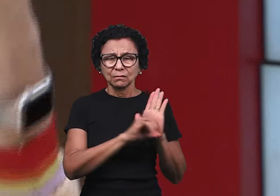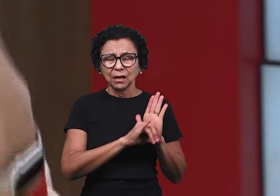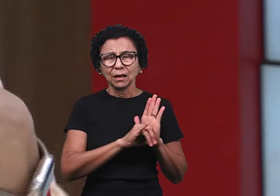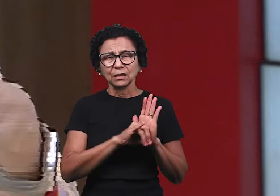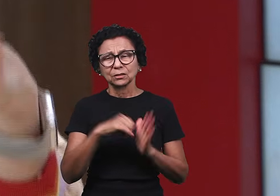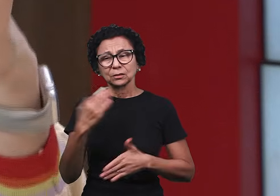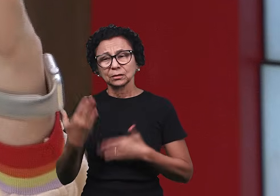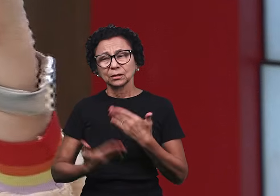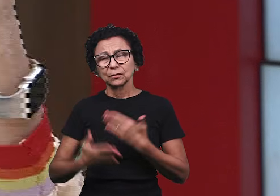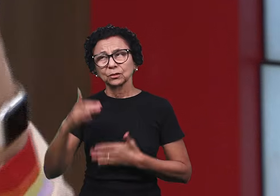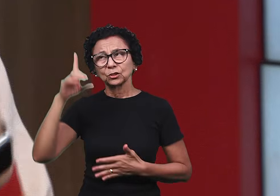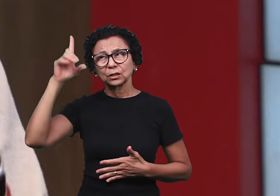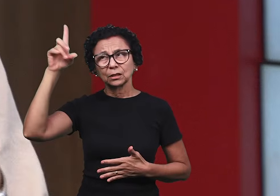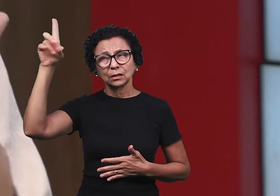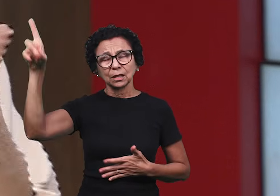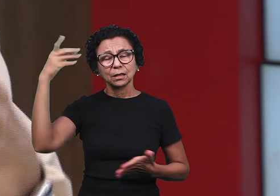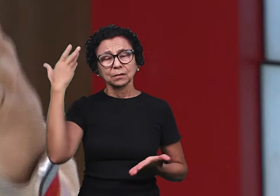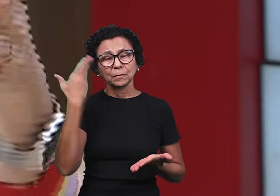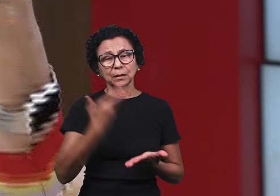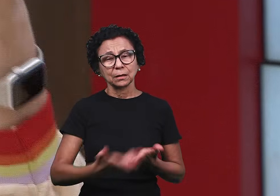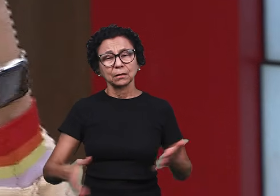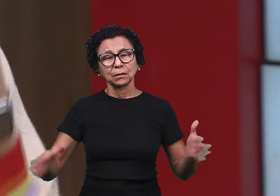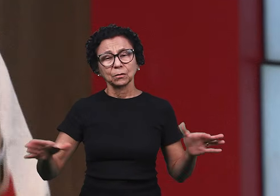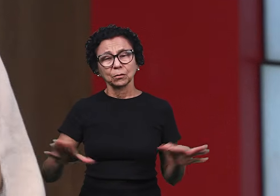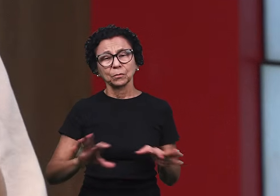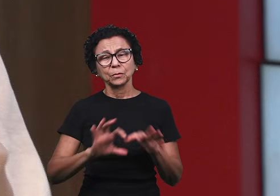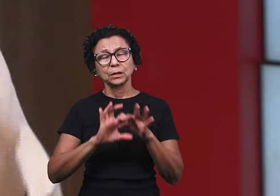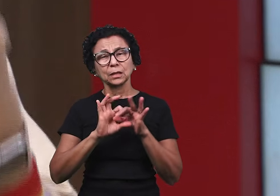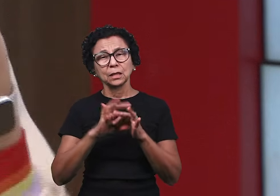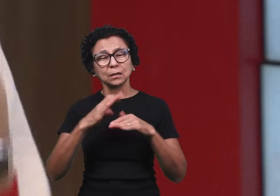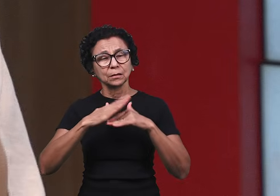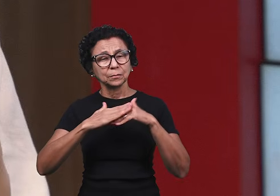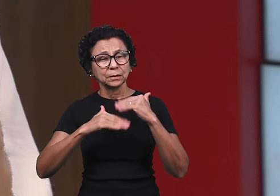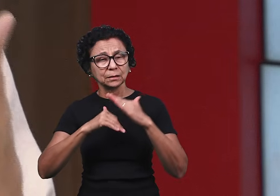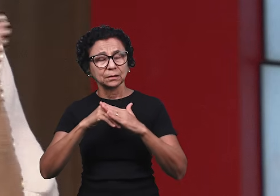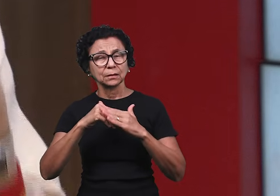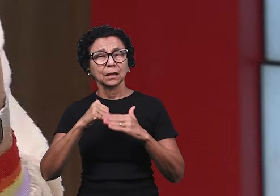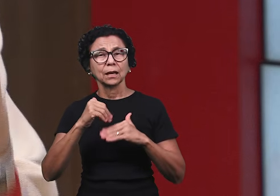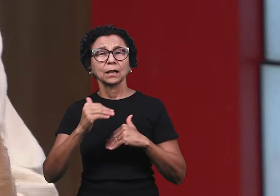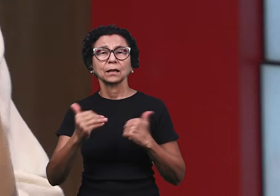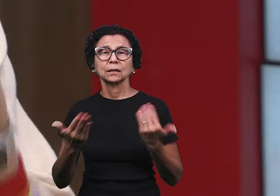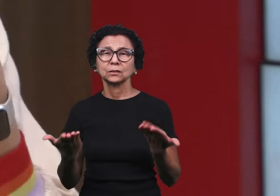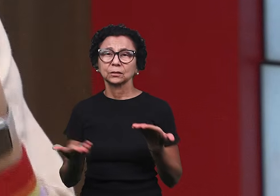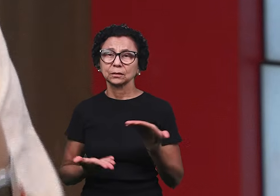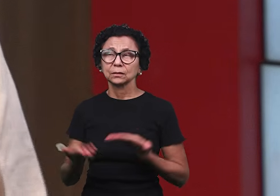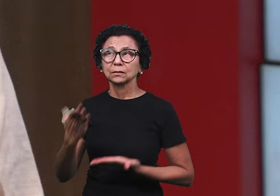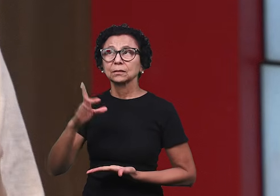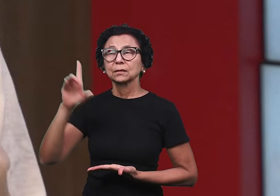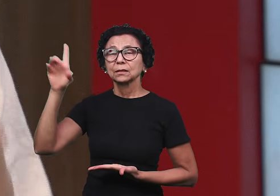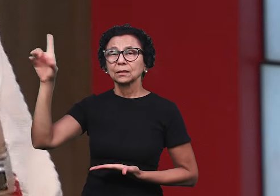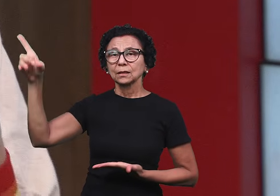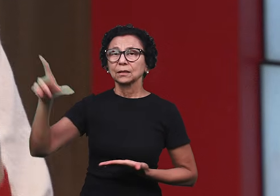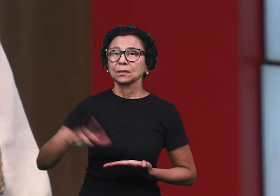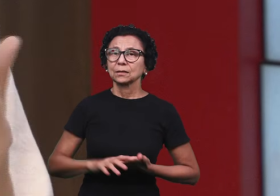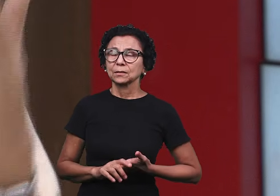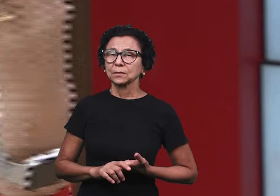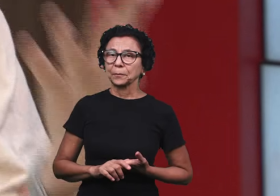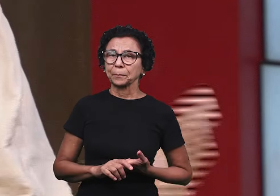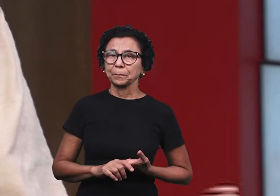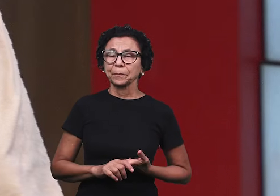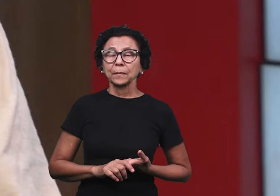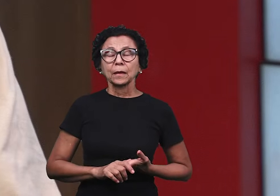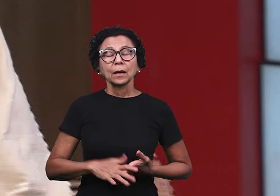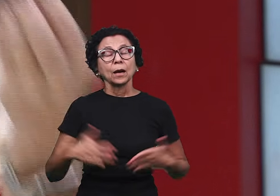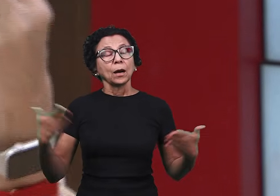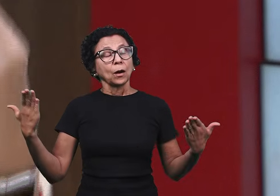dado, perdeu toda aquela bênção, aquela comunhão, os talentos, o serviço que um dia Ele havia te dado para servi-lo, mas hoje Ele